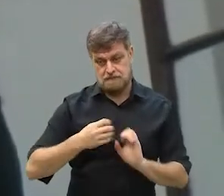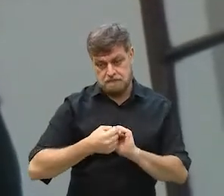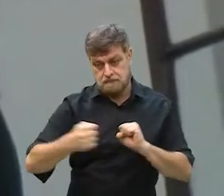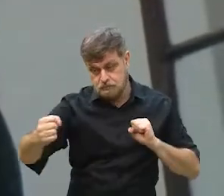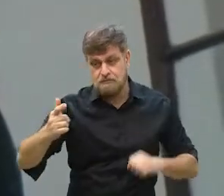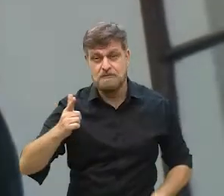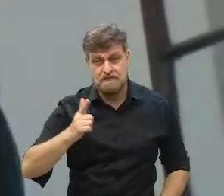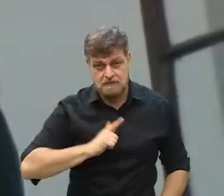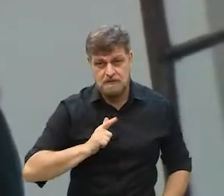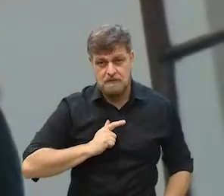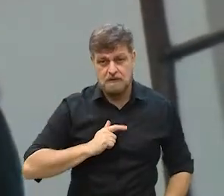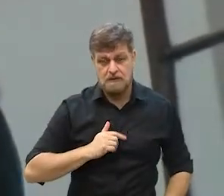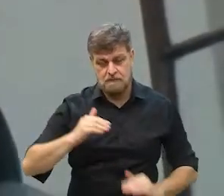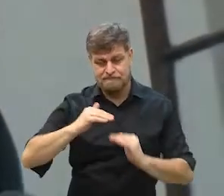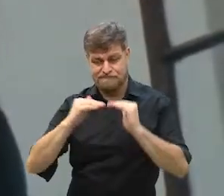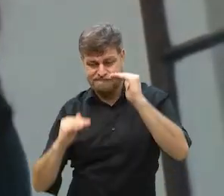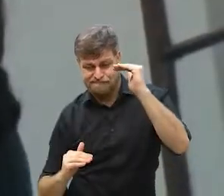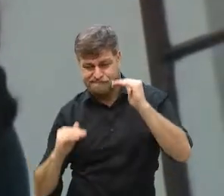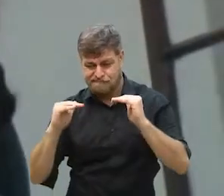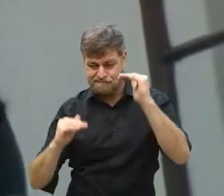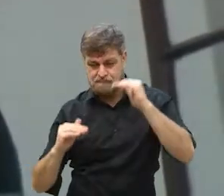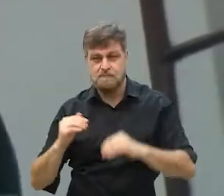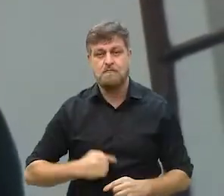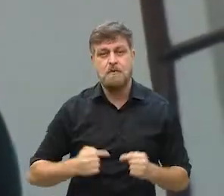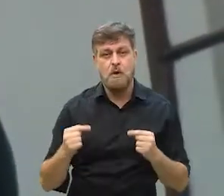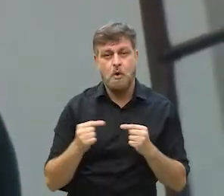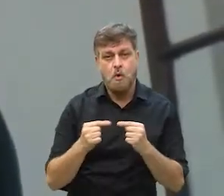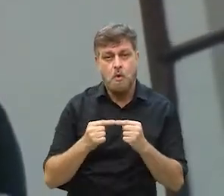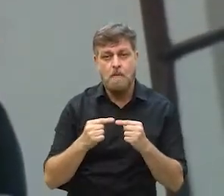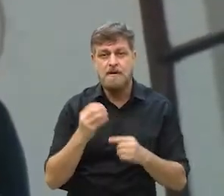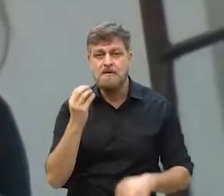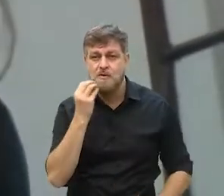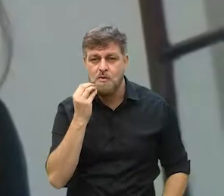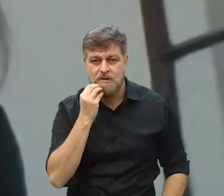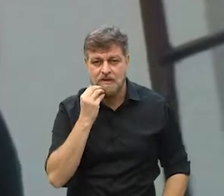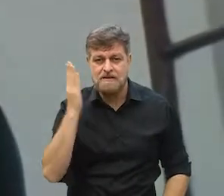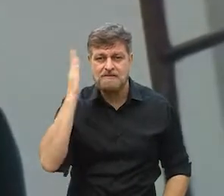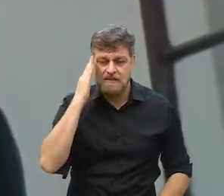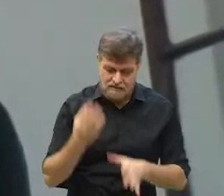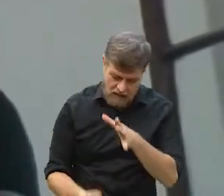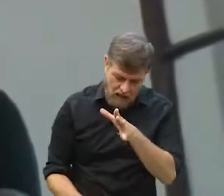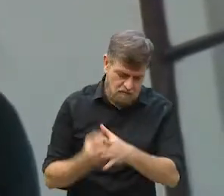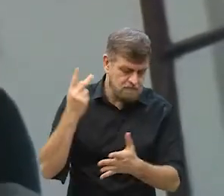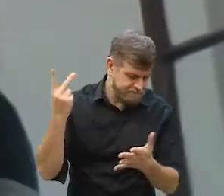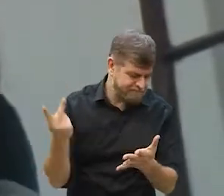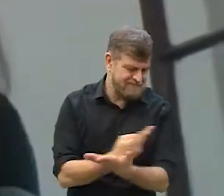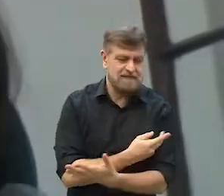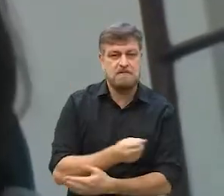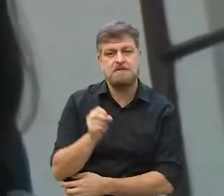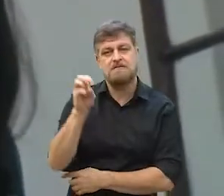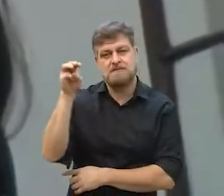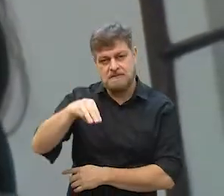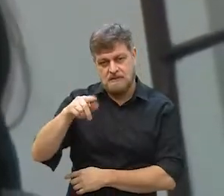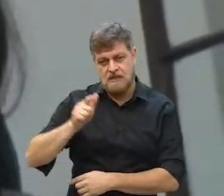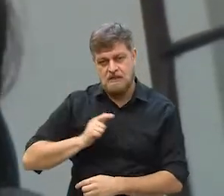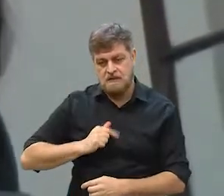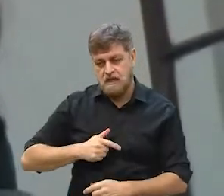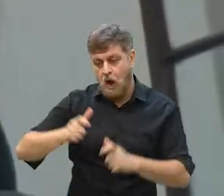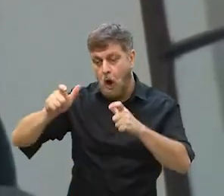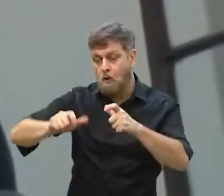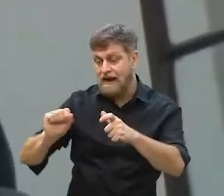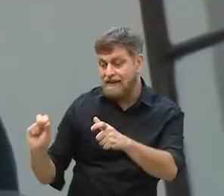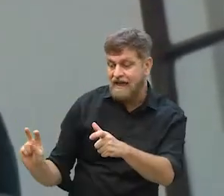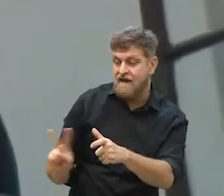assim, eu concordo com o Igor de que isto é inevitável. Sim, é inevitável a valorização dos